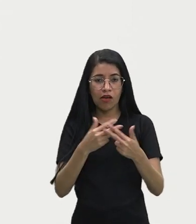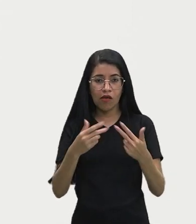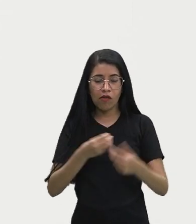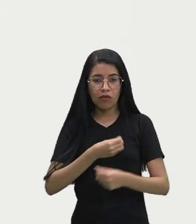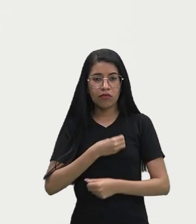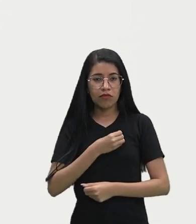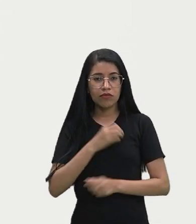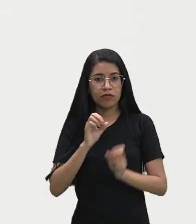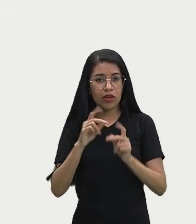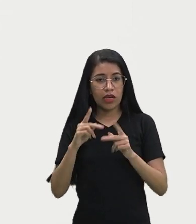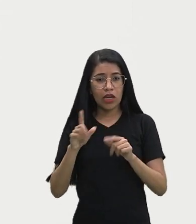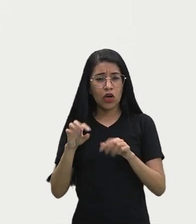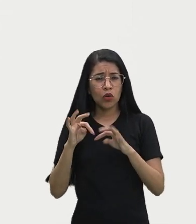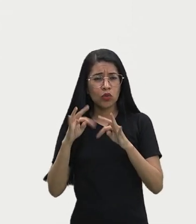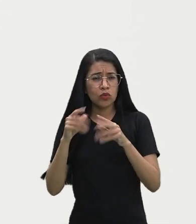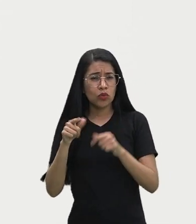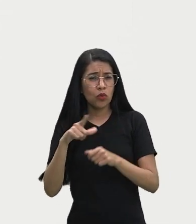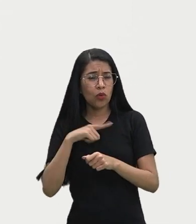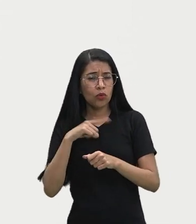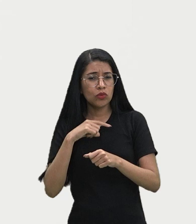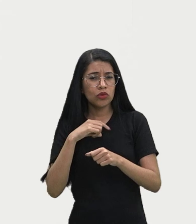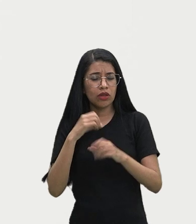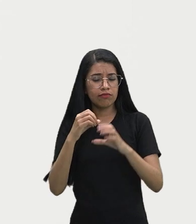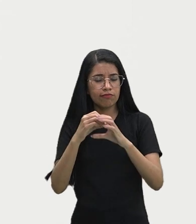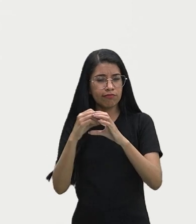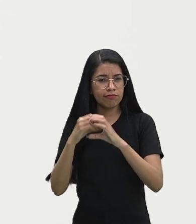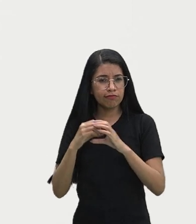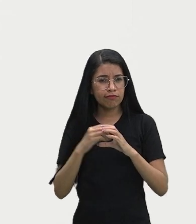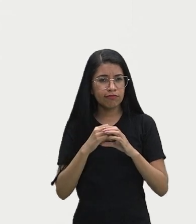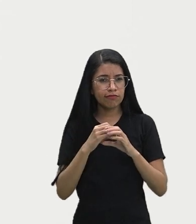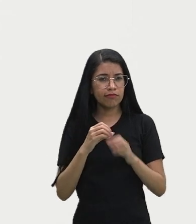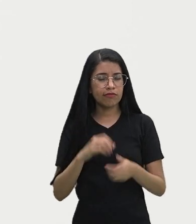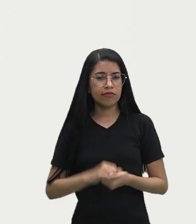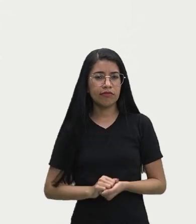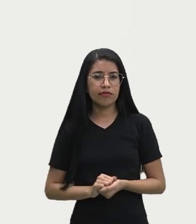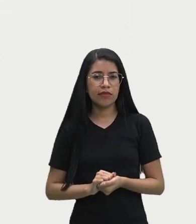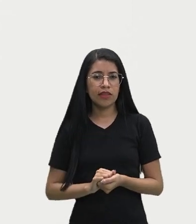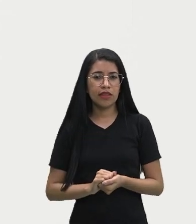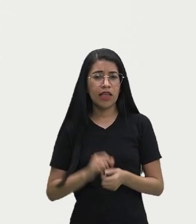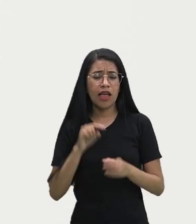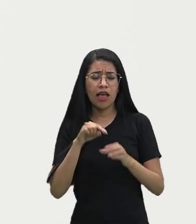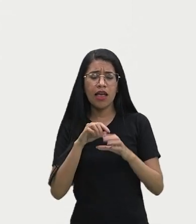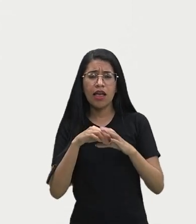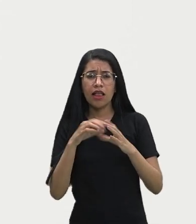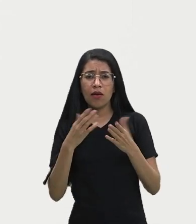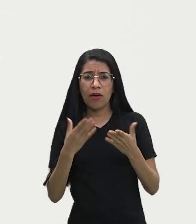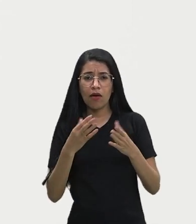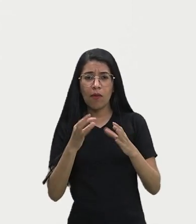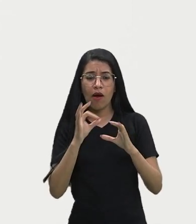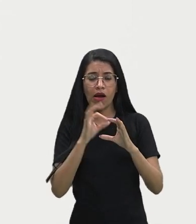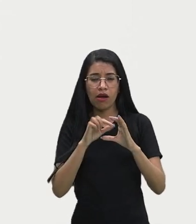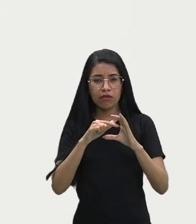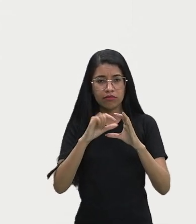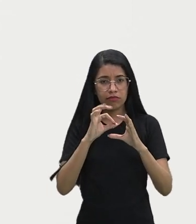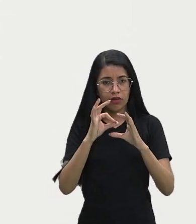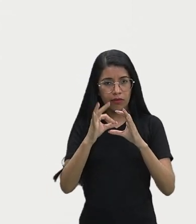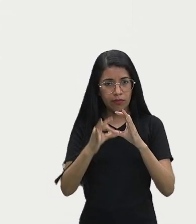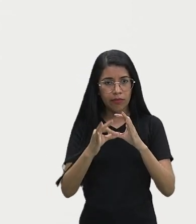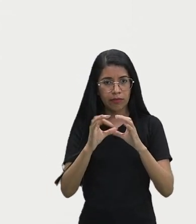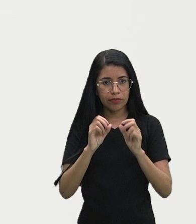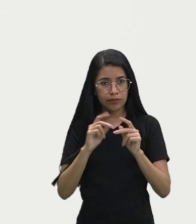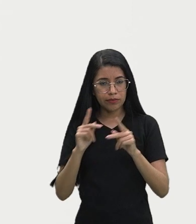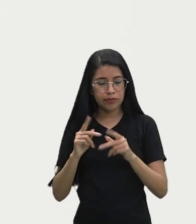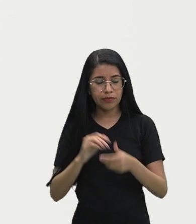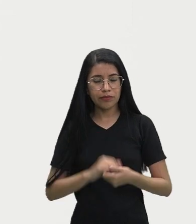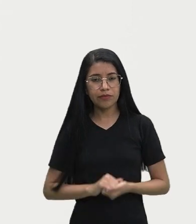humano é formado por célula. Que célula é essa? Célula eucarionte, tá? Muito